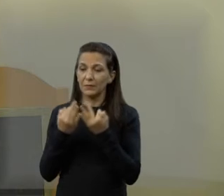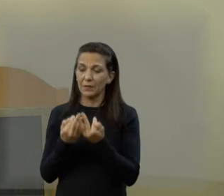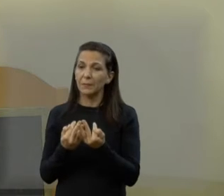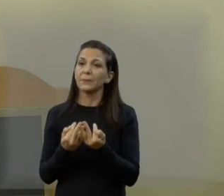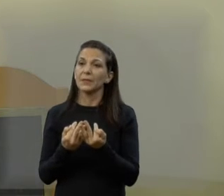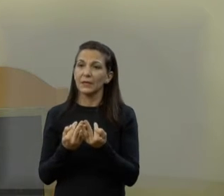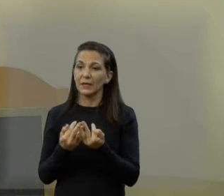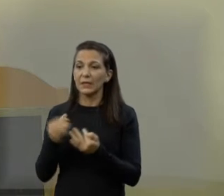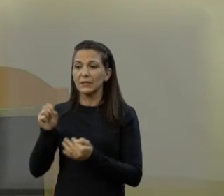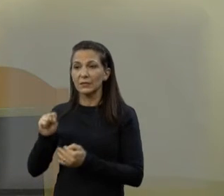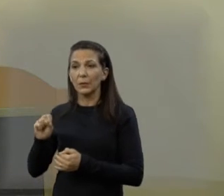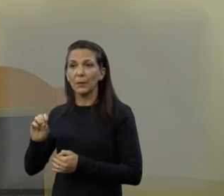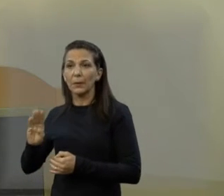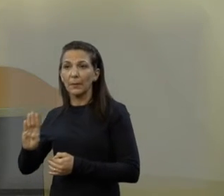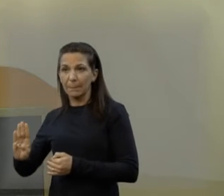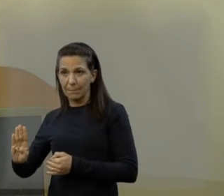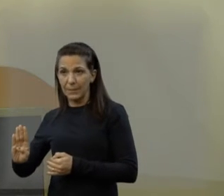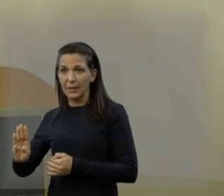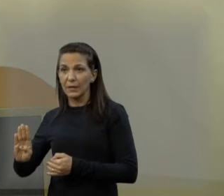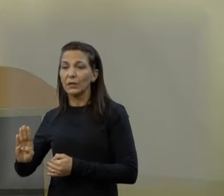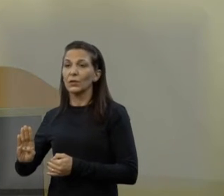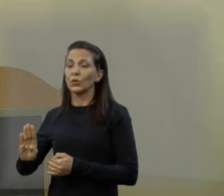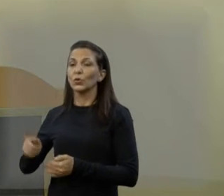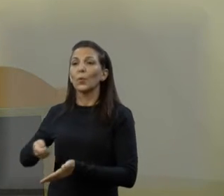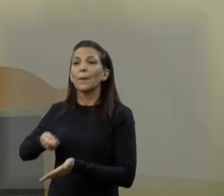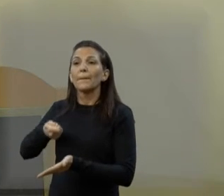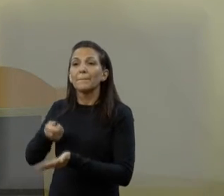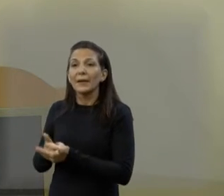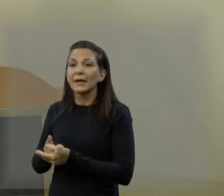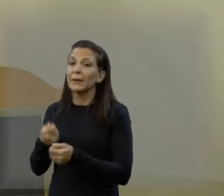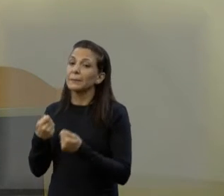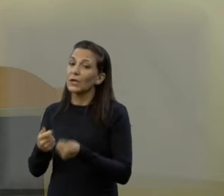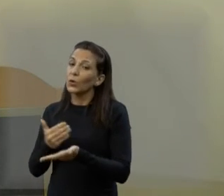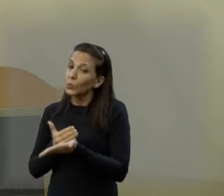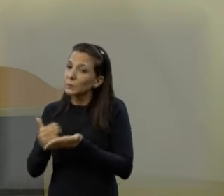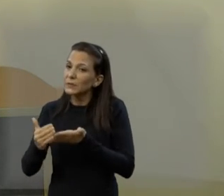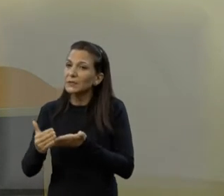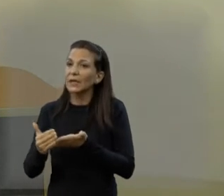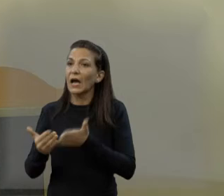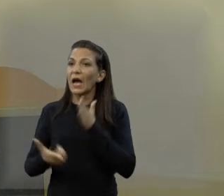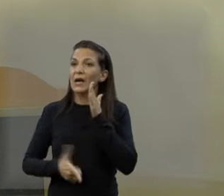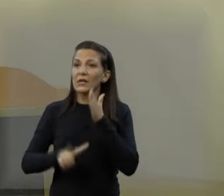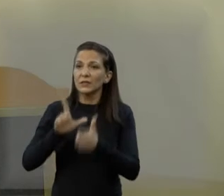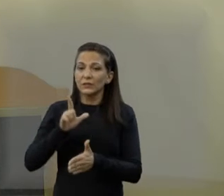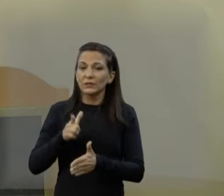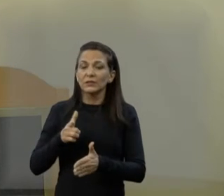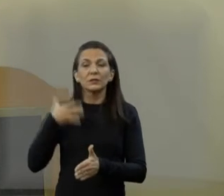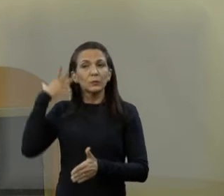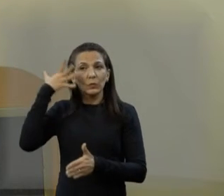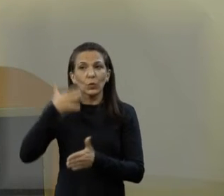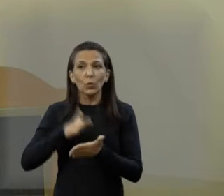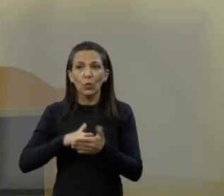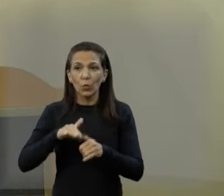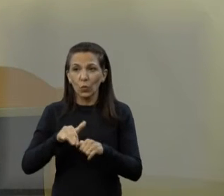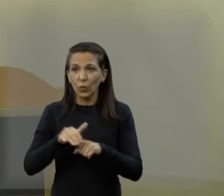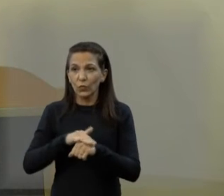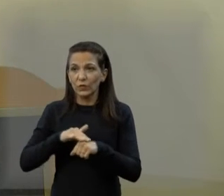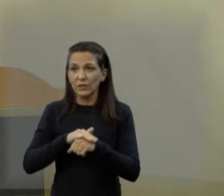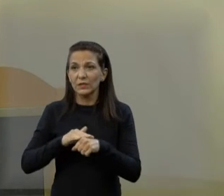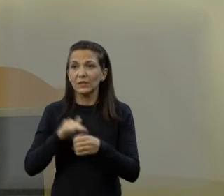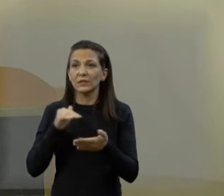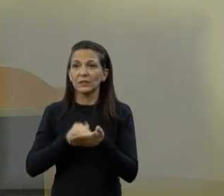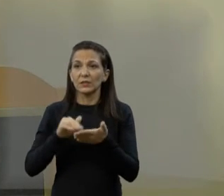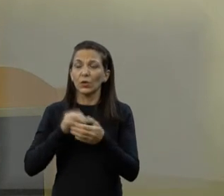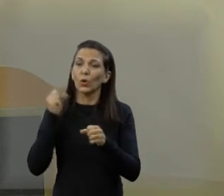São Bento quem tá no grito não vai acontecer nada antes de vir aqui falar com vocês eu conversei com a Secretaria de obras